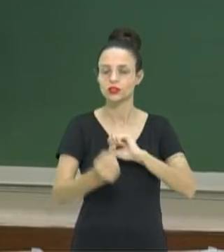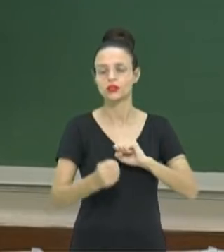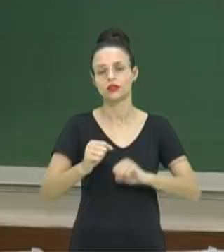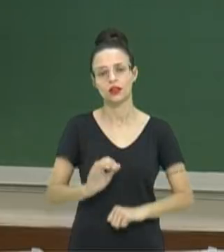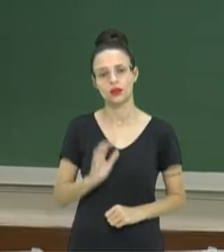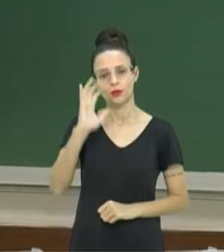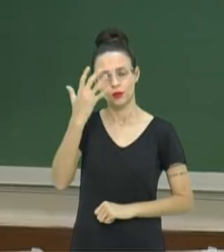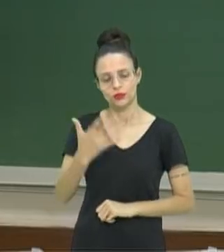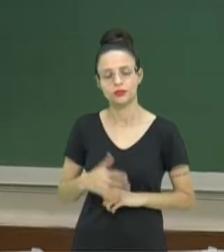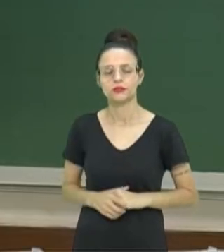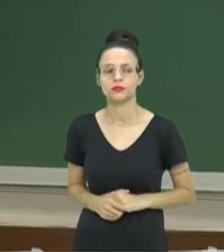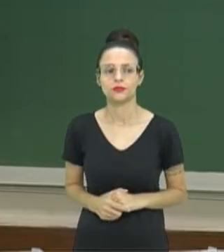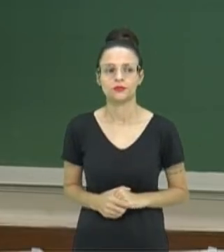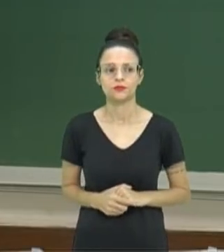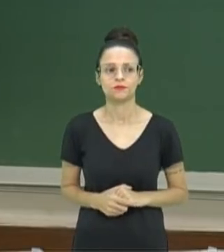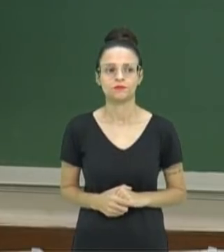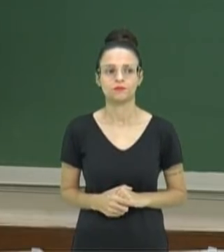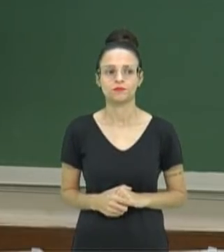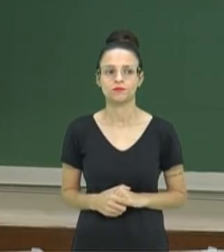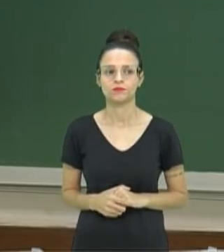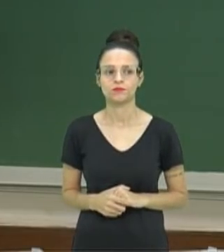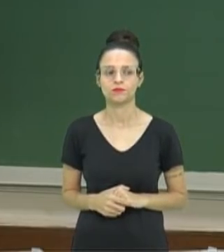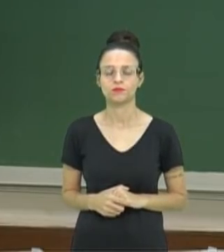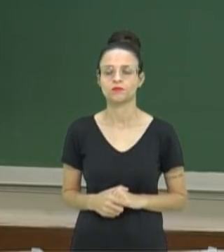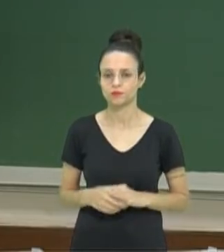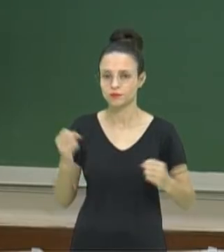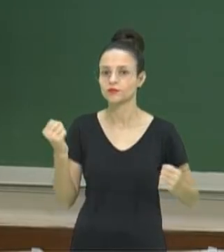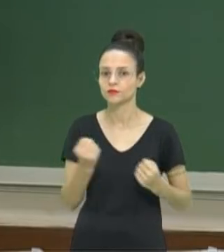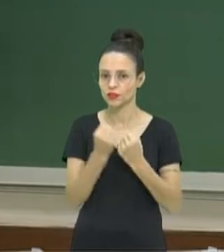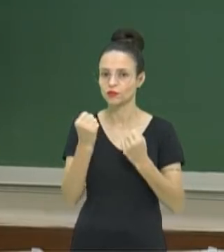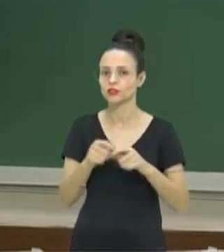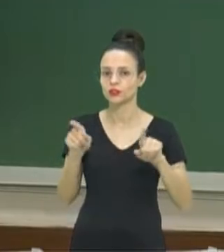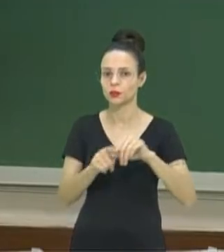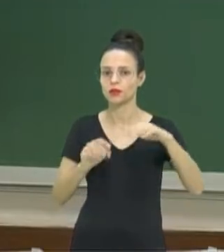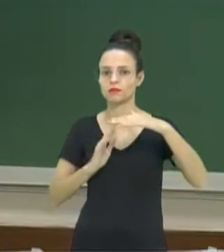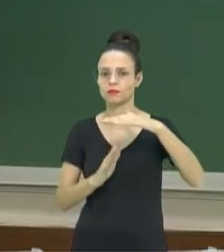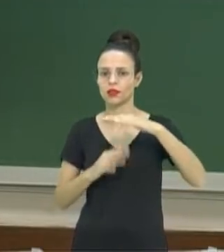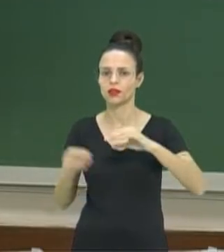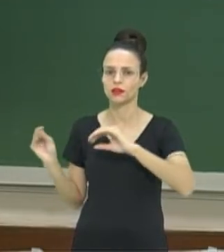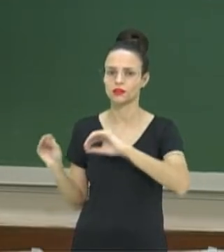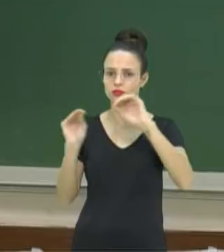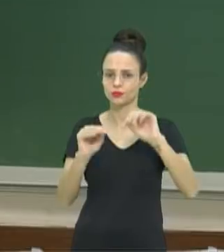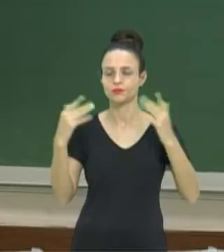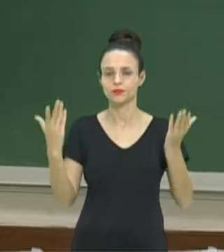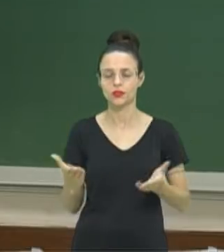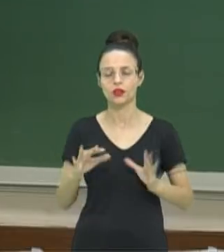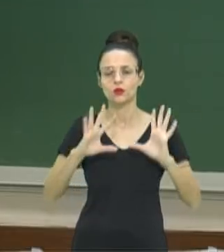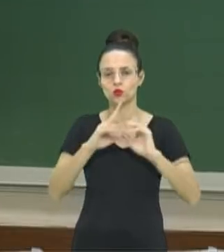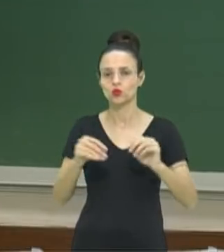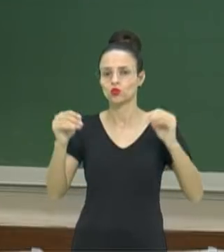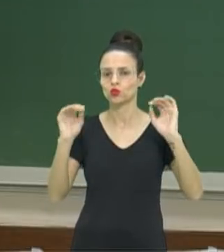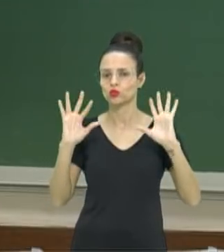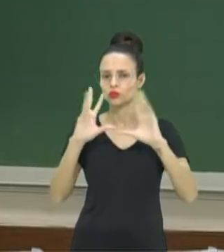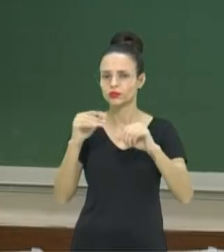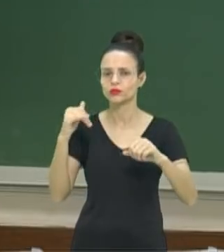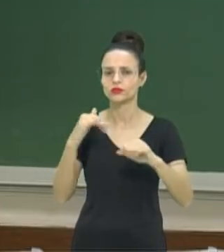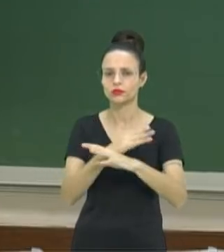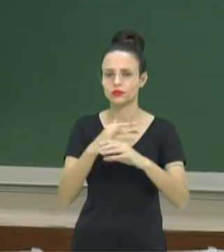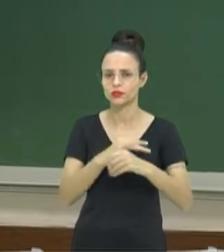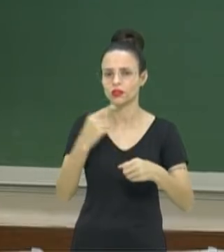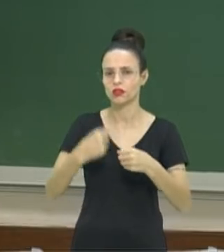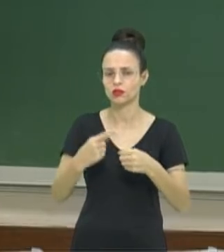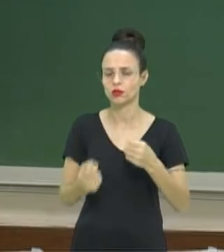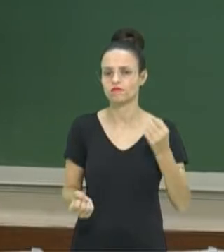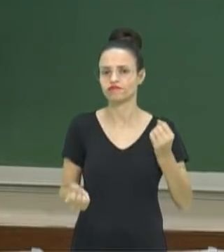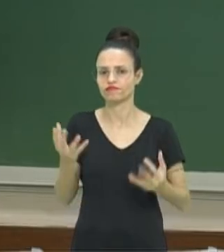acontecendo ali ao longo do tempo, certo? E favorecendo as migrações. E aí, com tudo isso, com esses centros urbanos se formando e